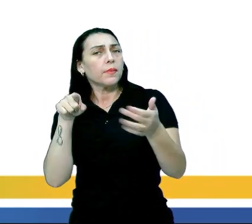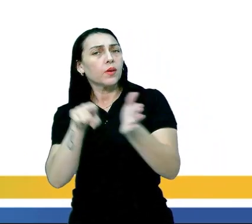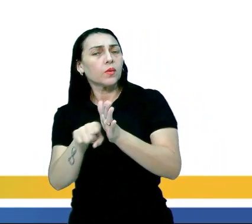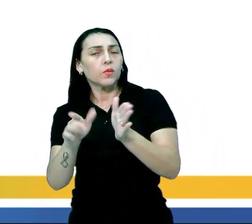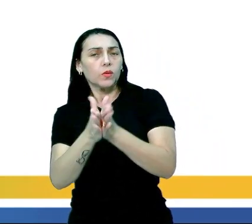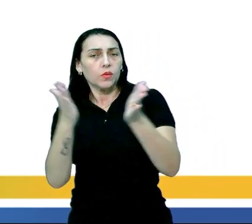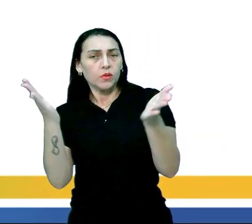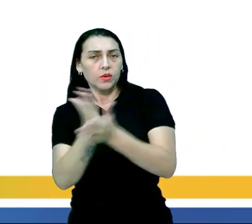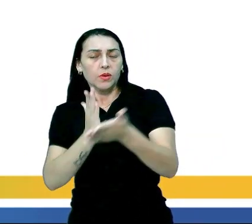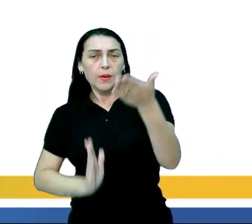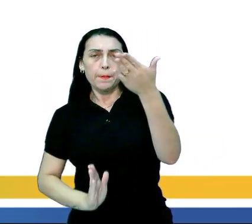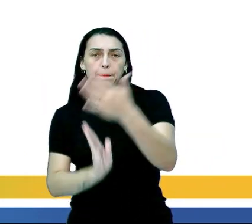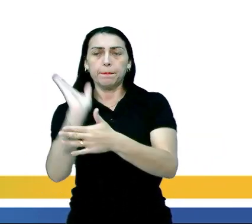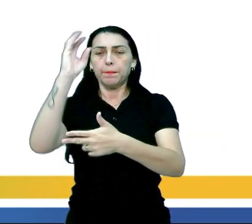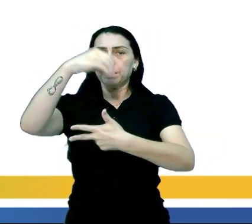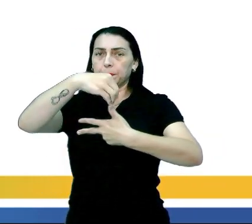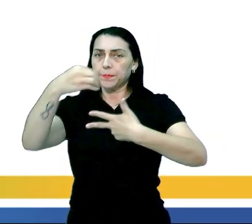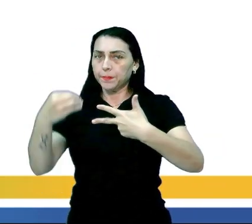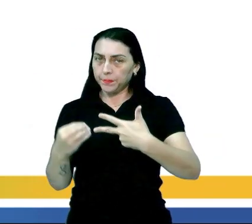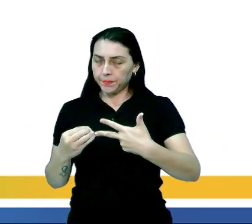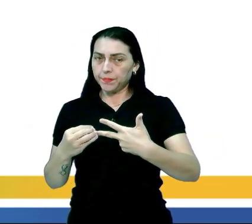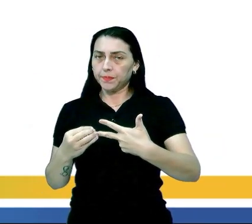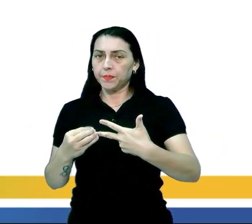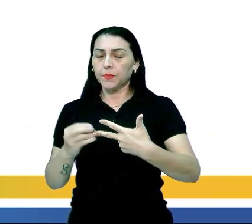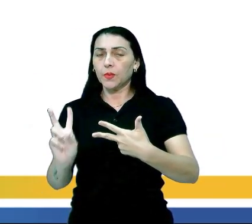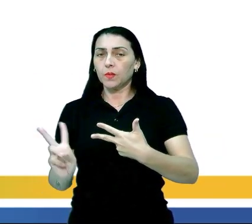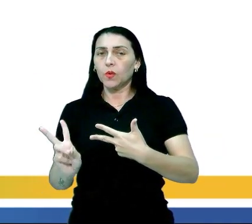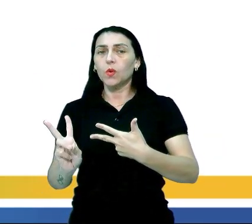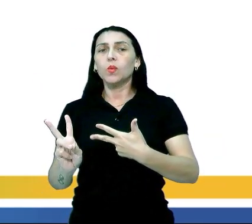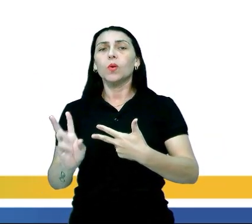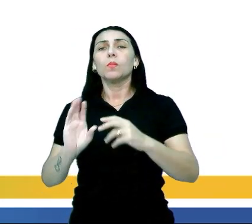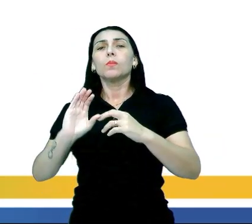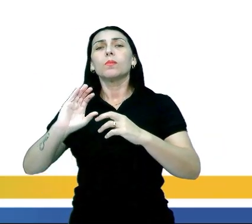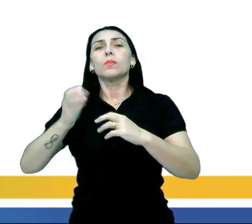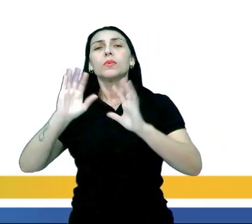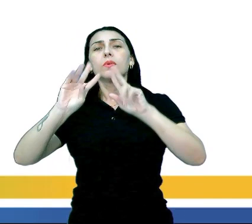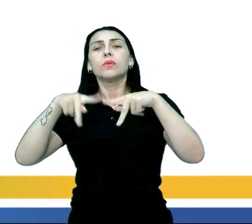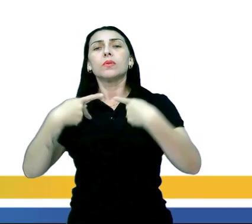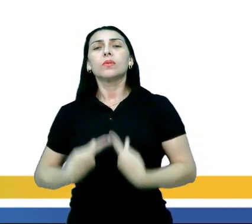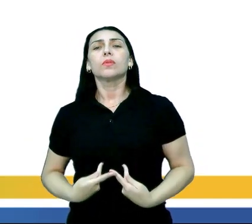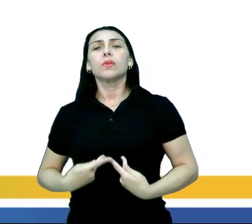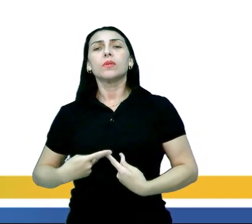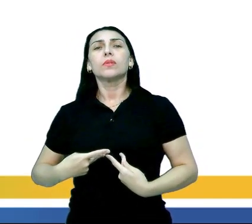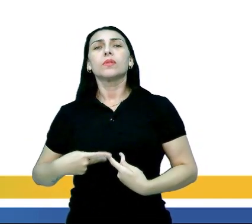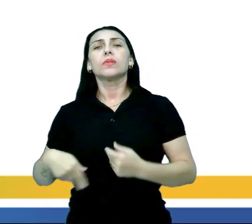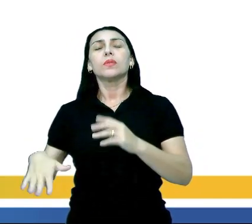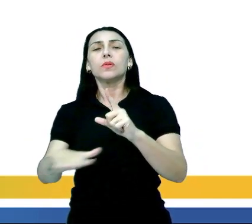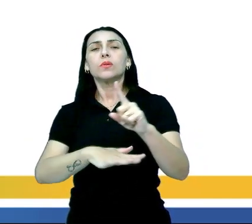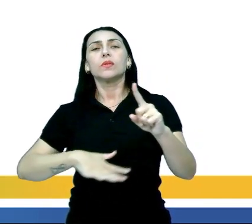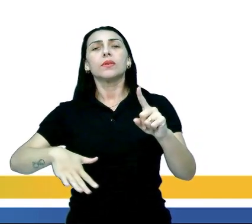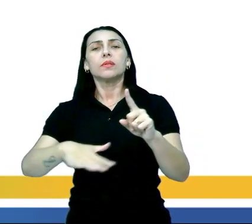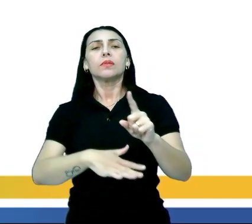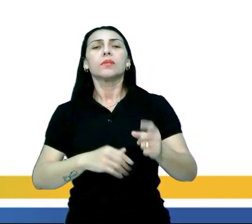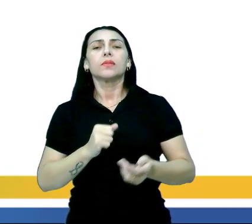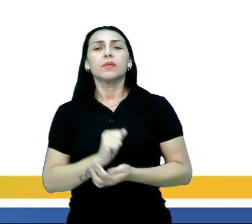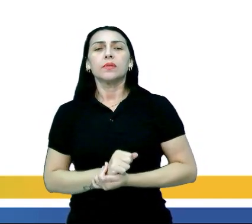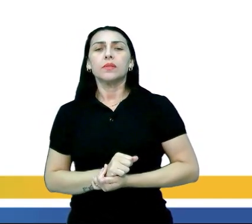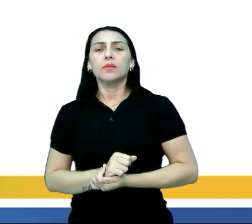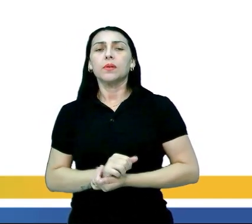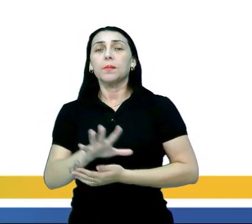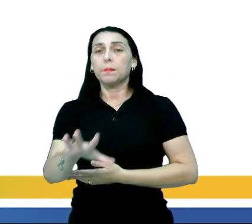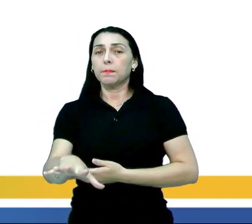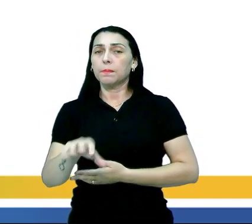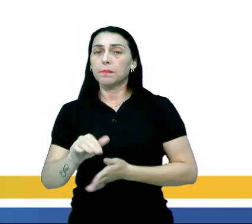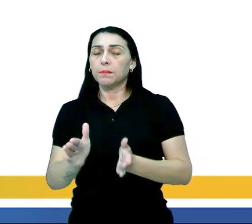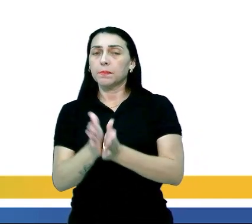No livro A Prova Enem, no volume de Ciências Humanas e Sociais Aplicadas. Pegue